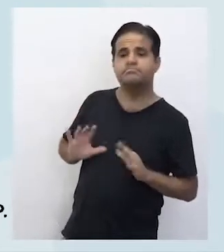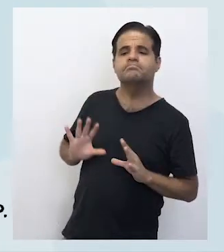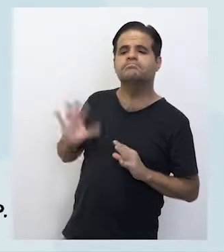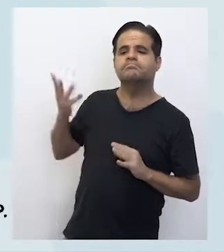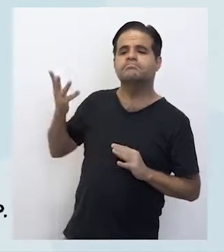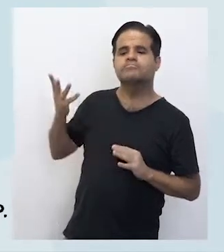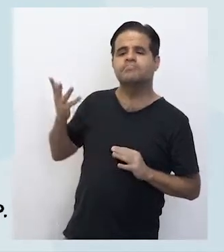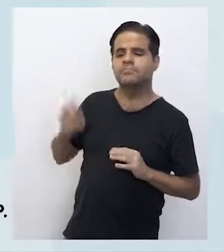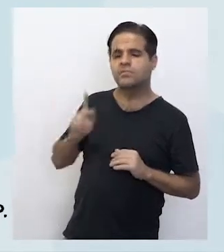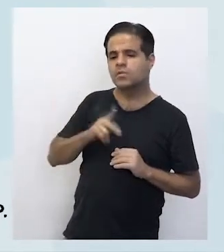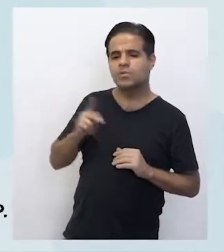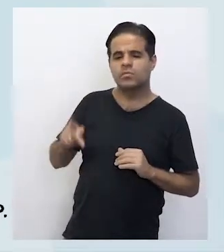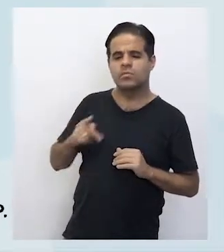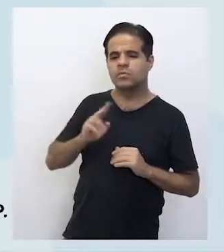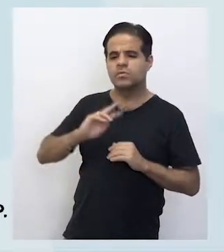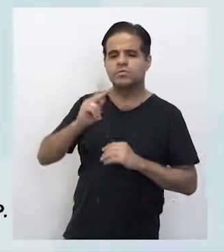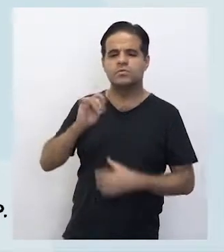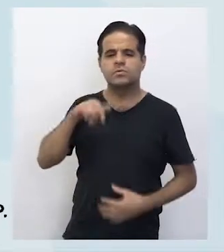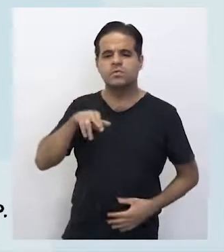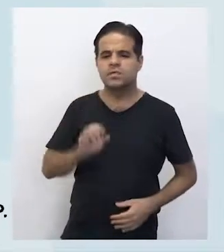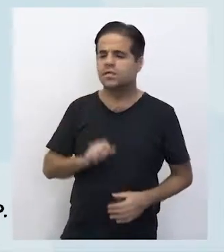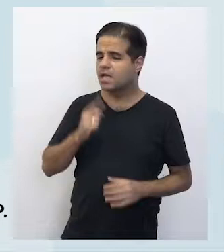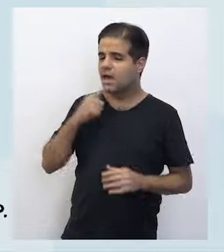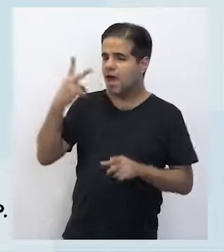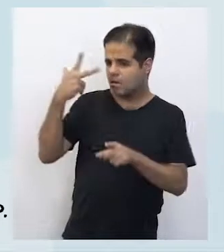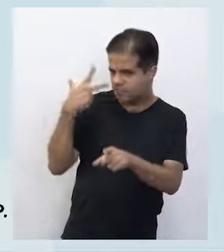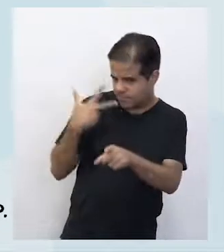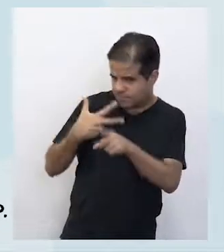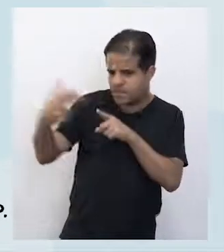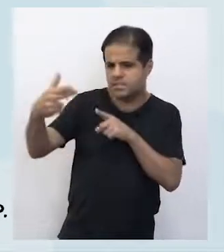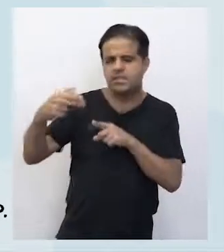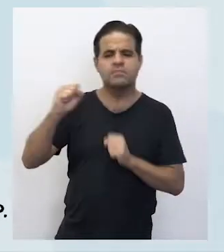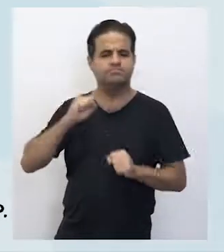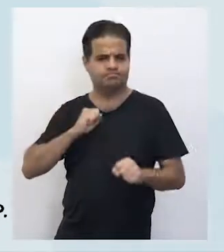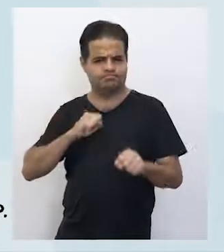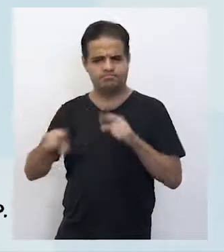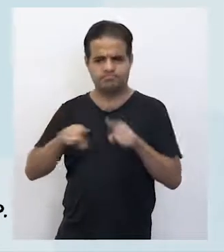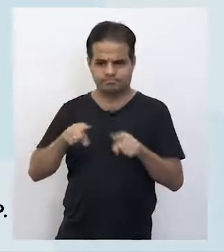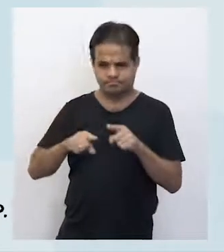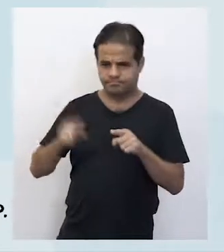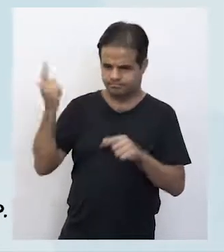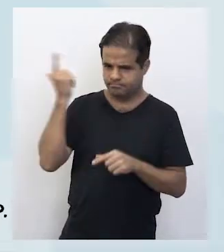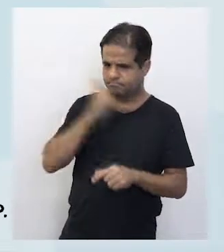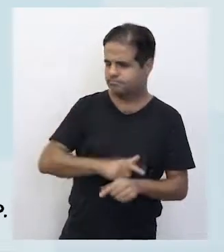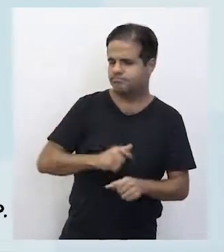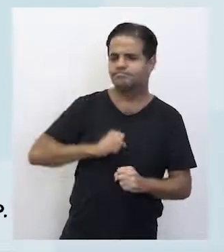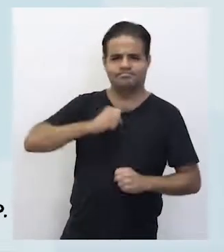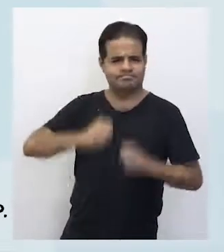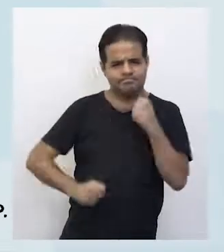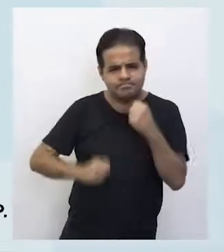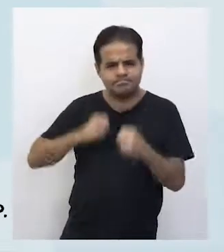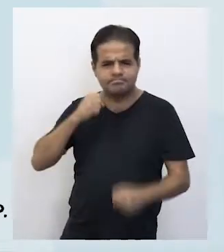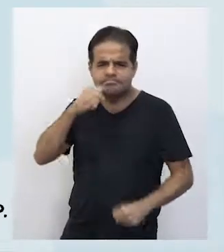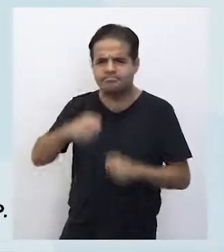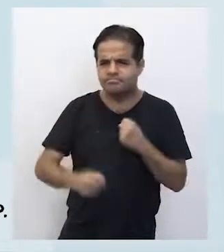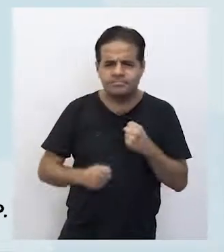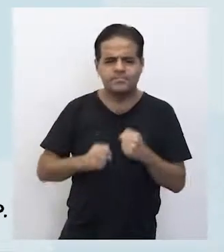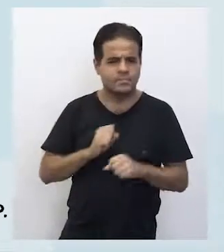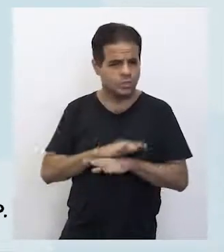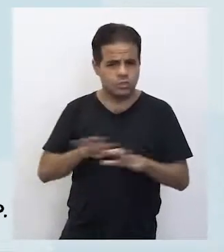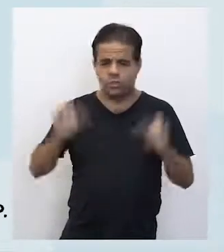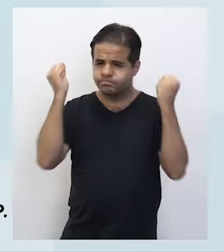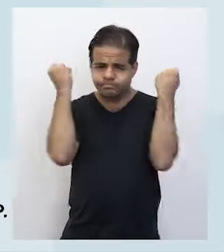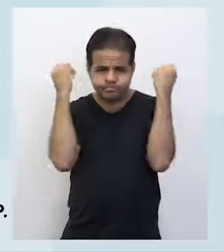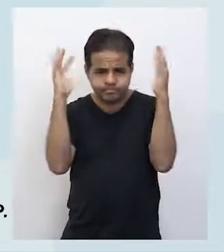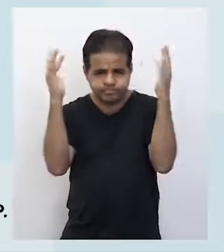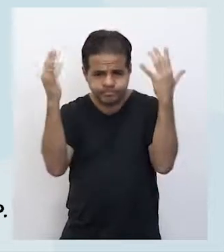é? Olha, o professor Zé Henrique colocou pra gente, vencer uma competição, ganhar a corrida. Mas será que é só isso?